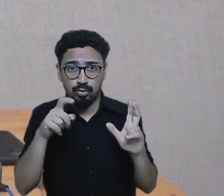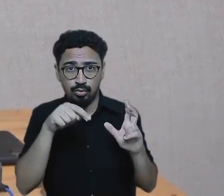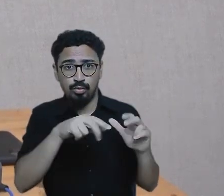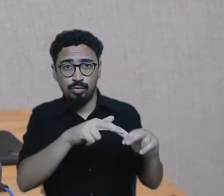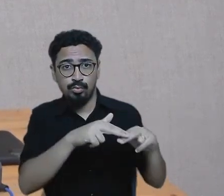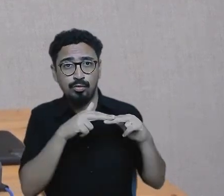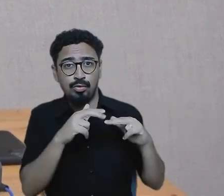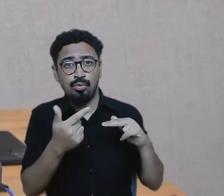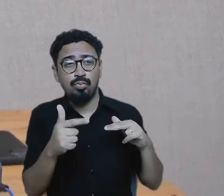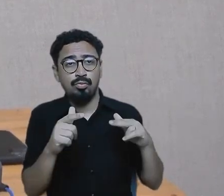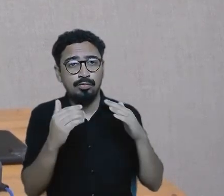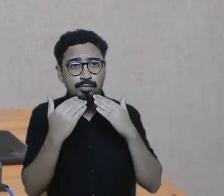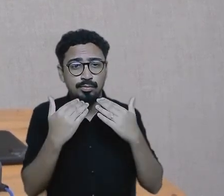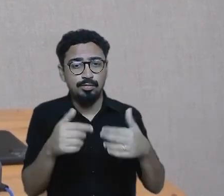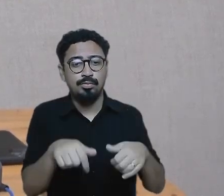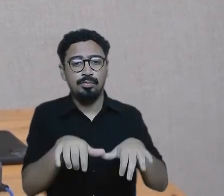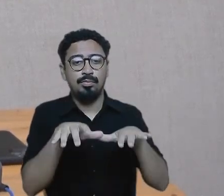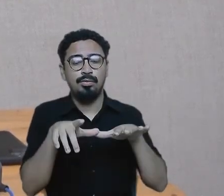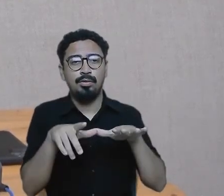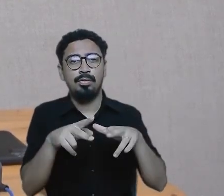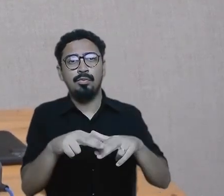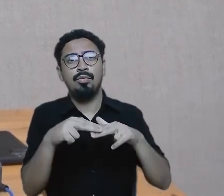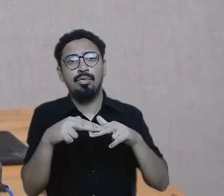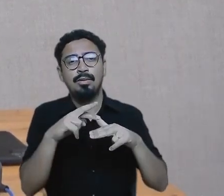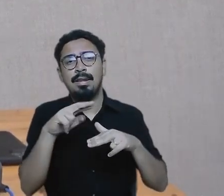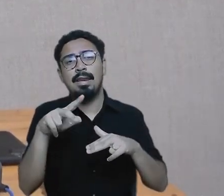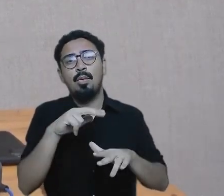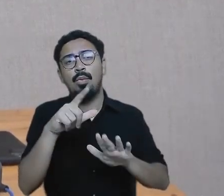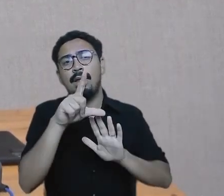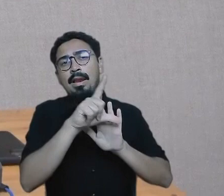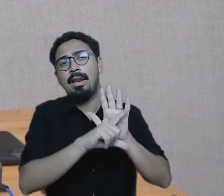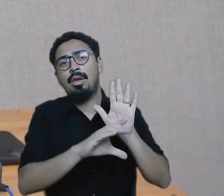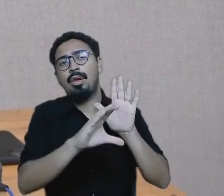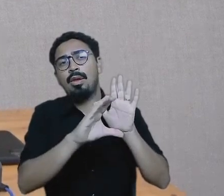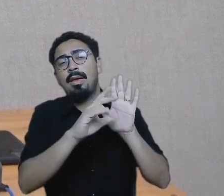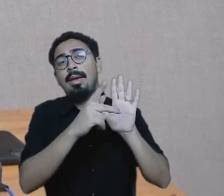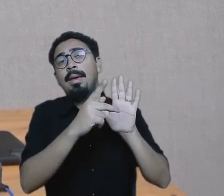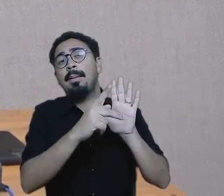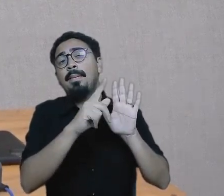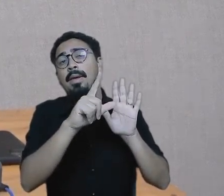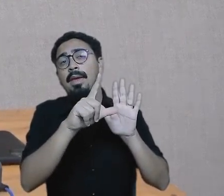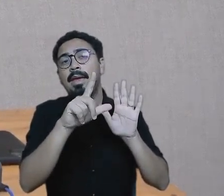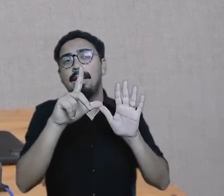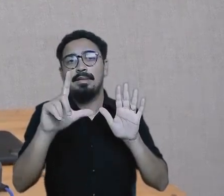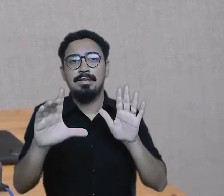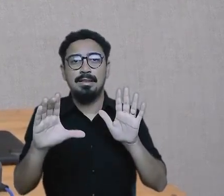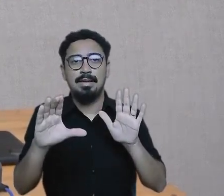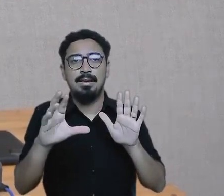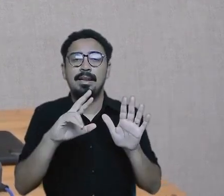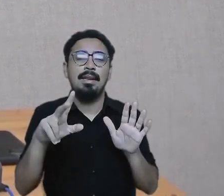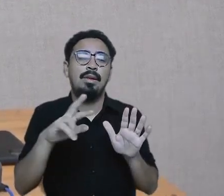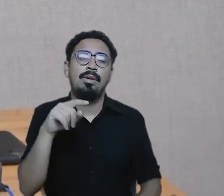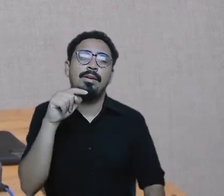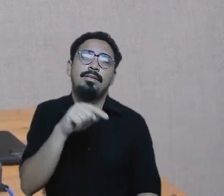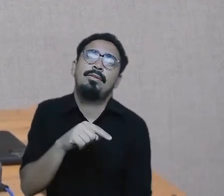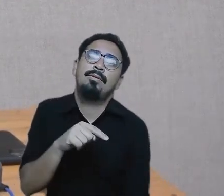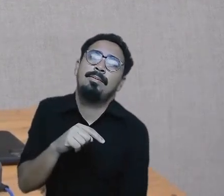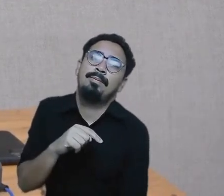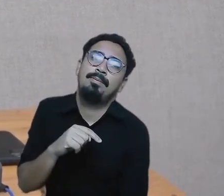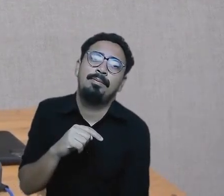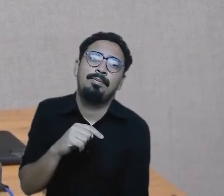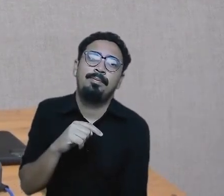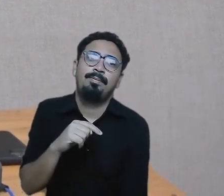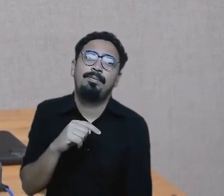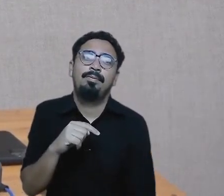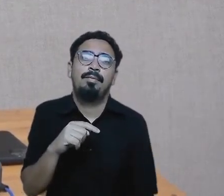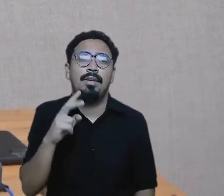a lei não é complementar nesse sentido Então não é não se trata de matéria específica e basta ler na lei orgânica